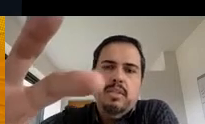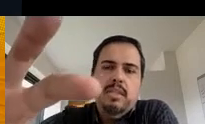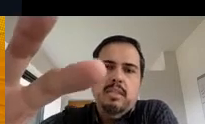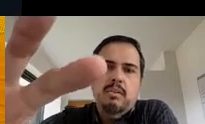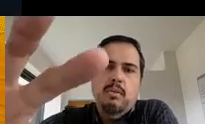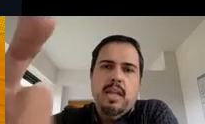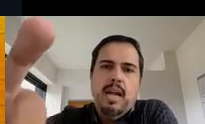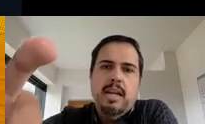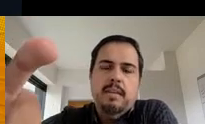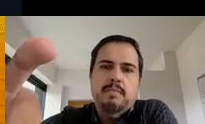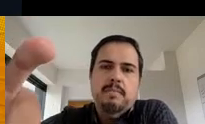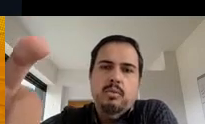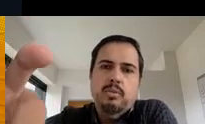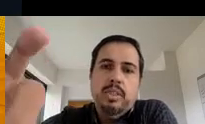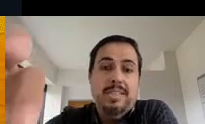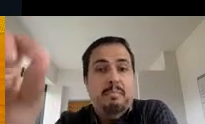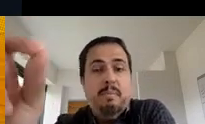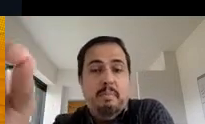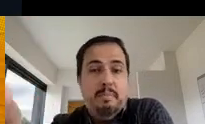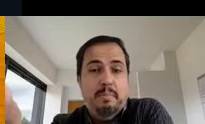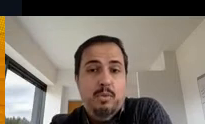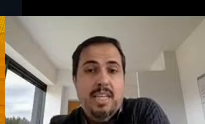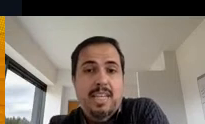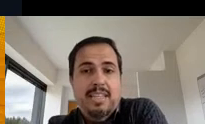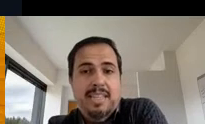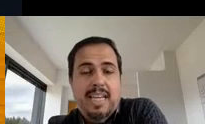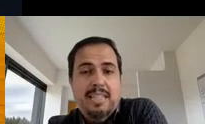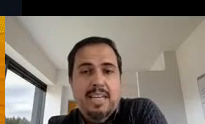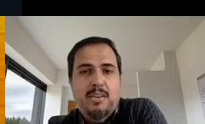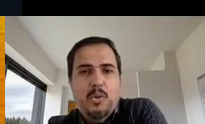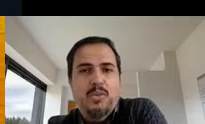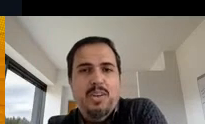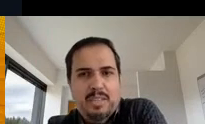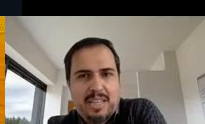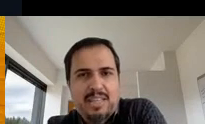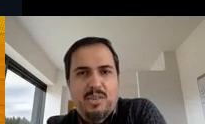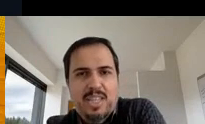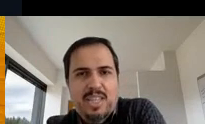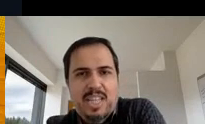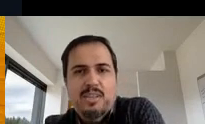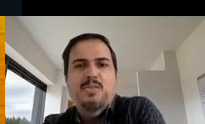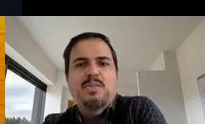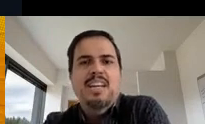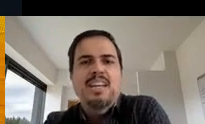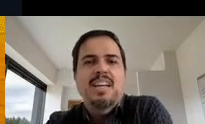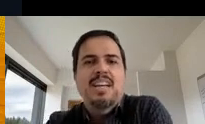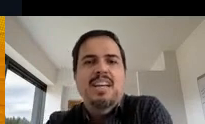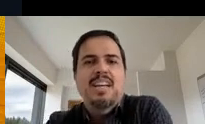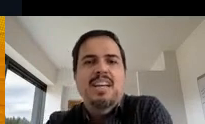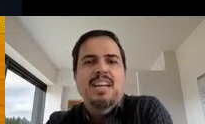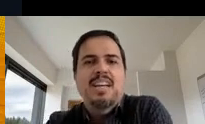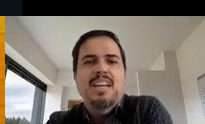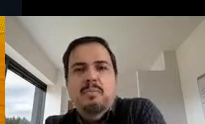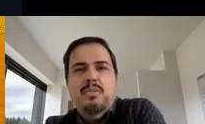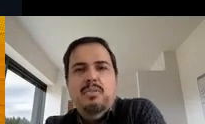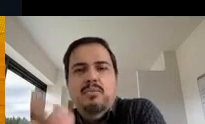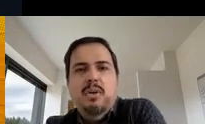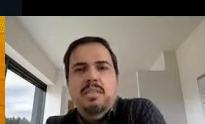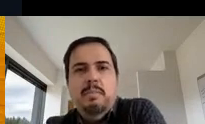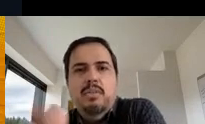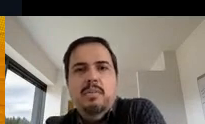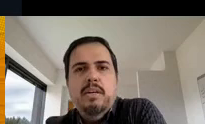Então, o dia que essas curvas aí se encontrarem, no dia que a terceira curva encontrar com a segunda, né? No